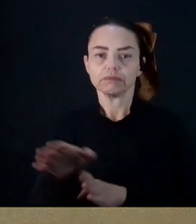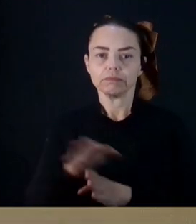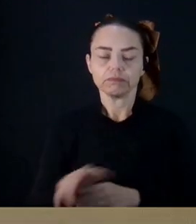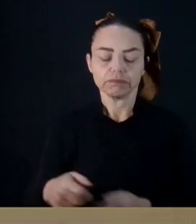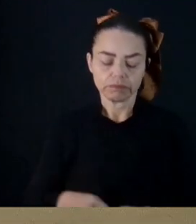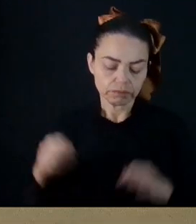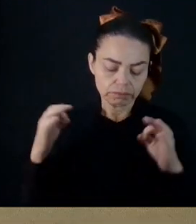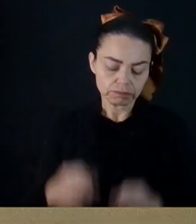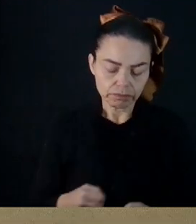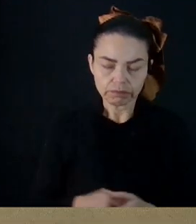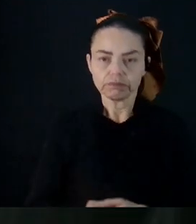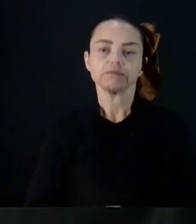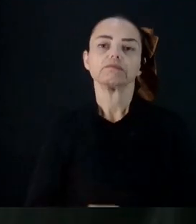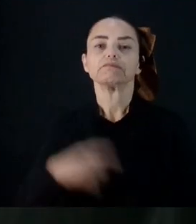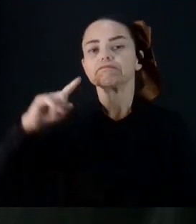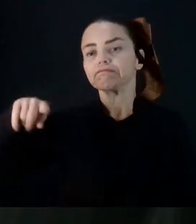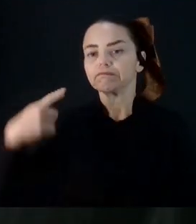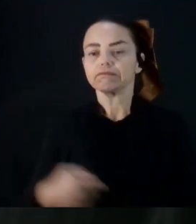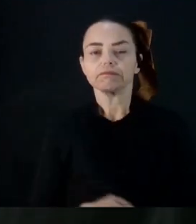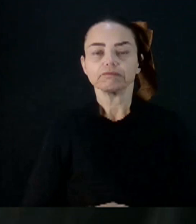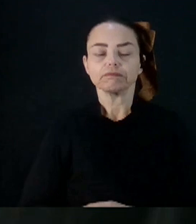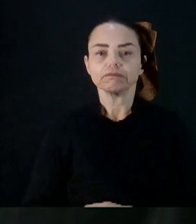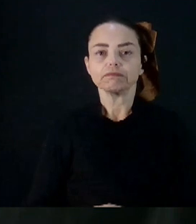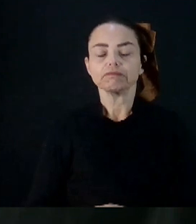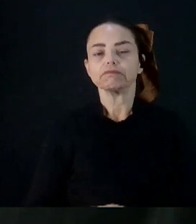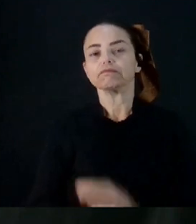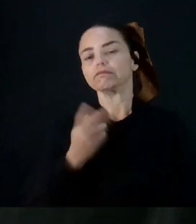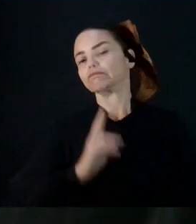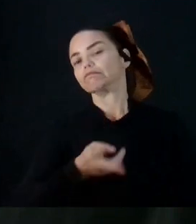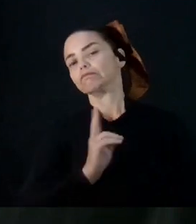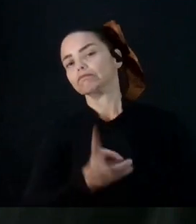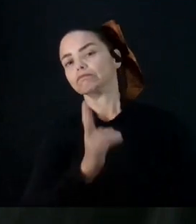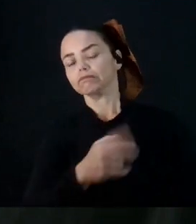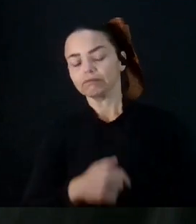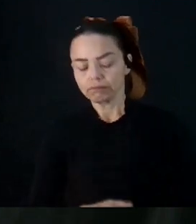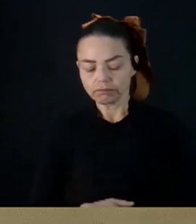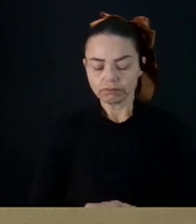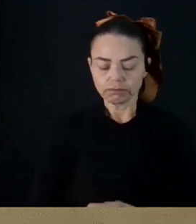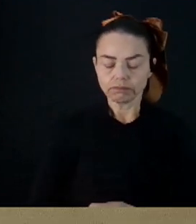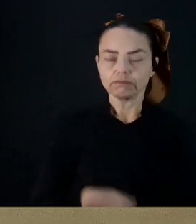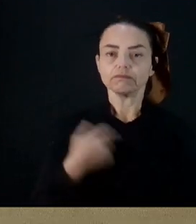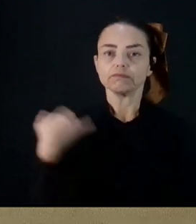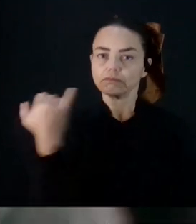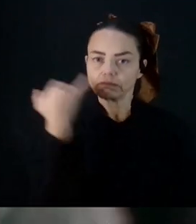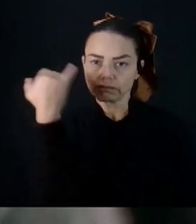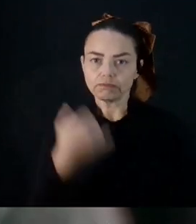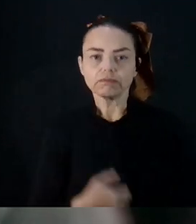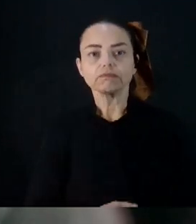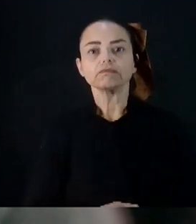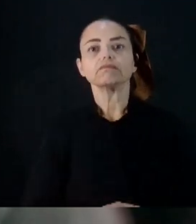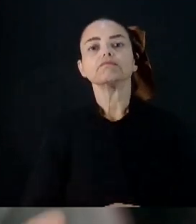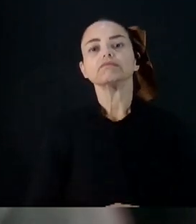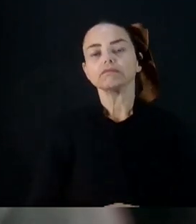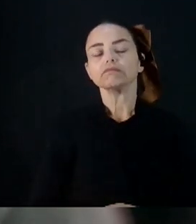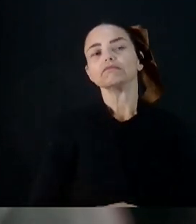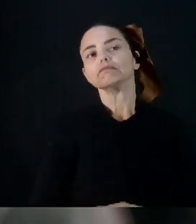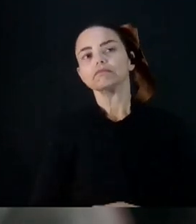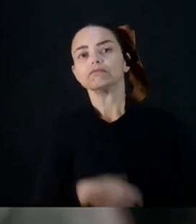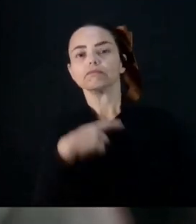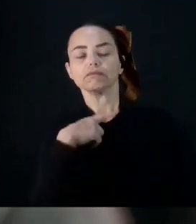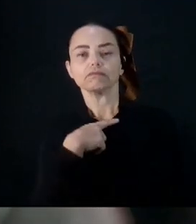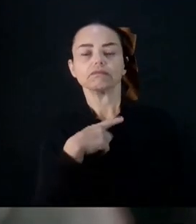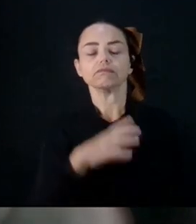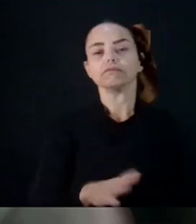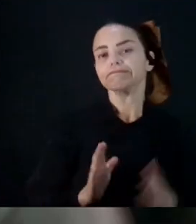aí, depois disso, a frequência? Uma vez por ano é importante. As crianças estarem passando, aí chega numa fase que